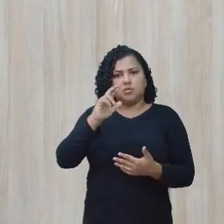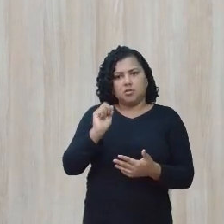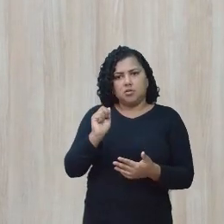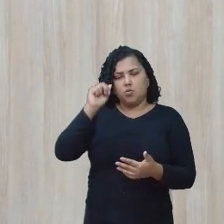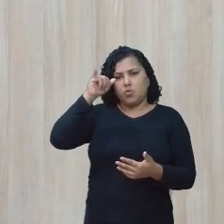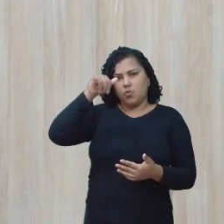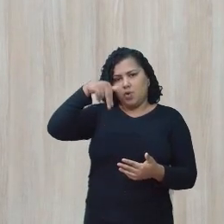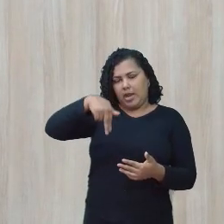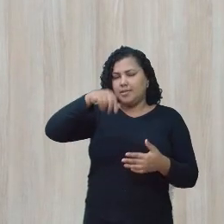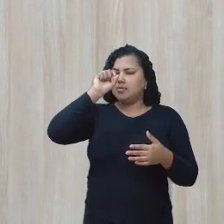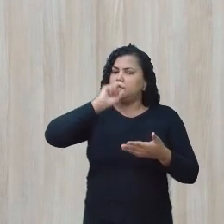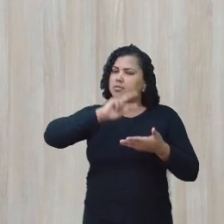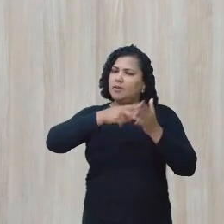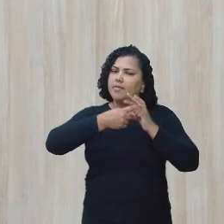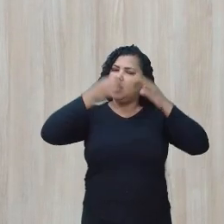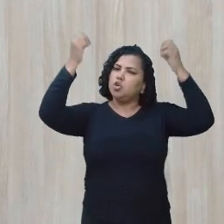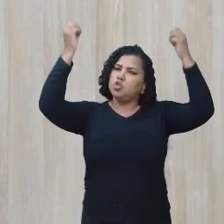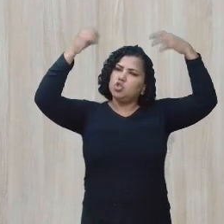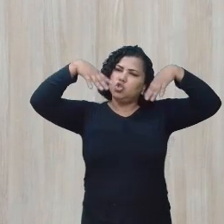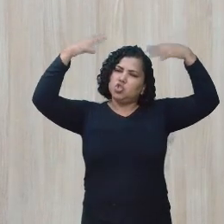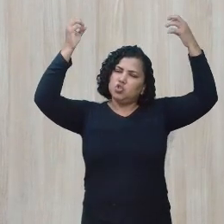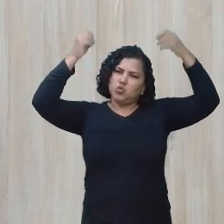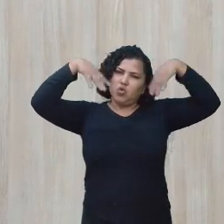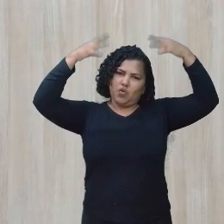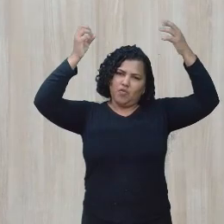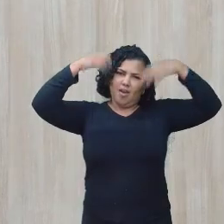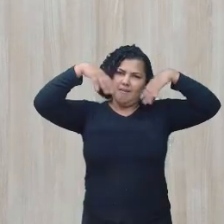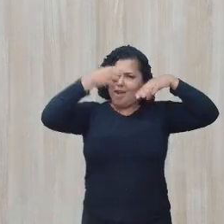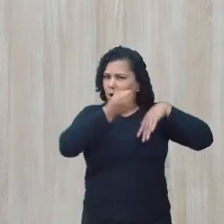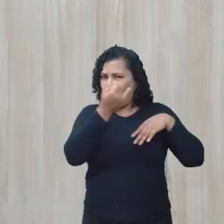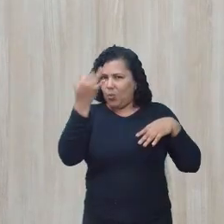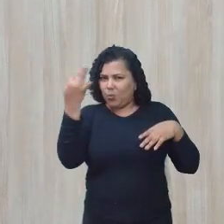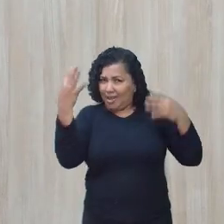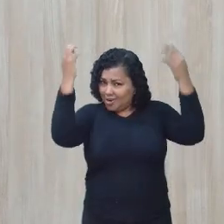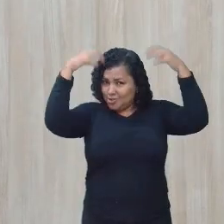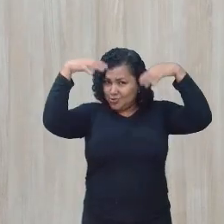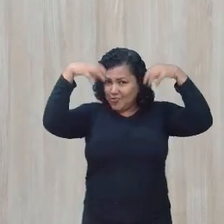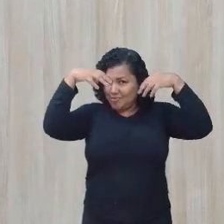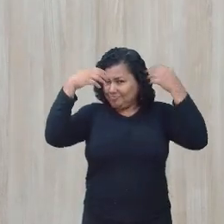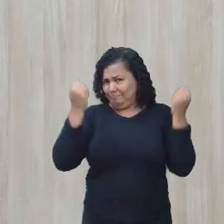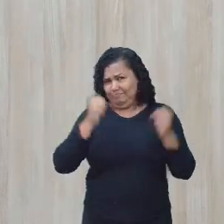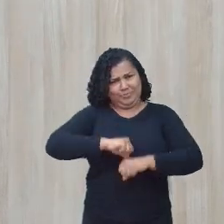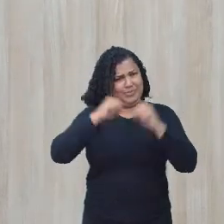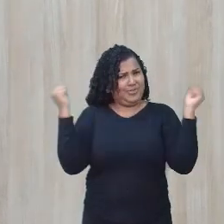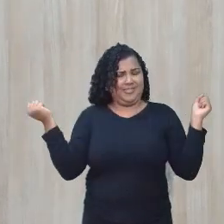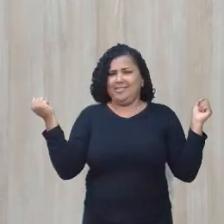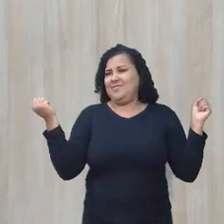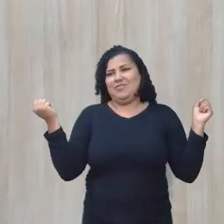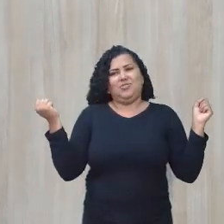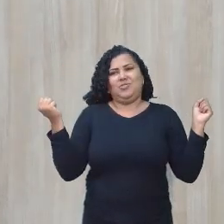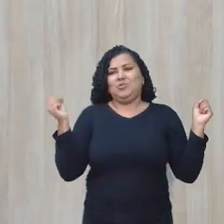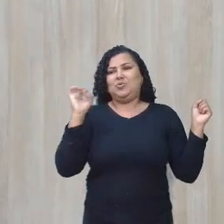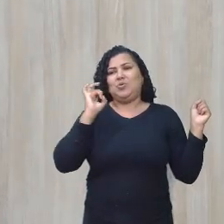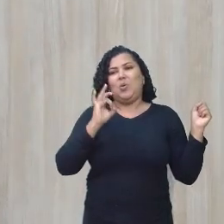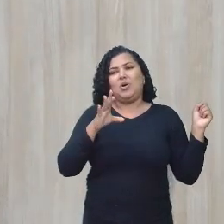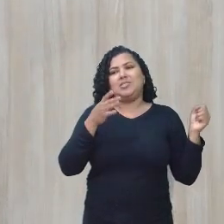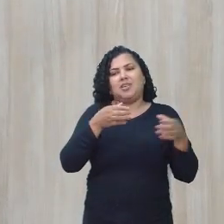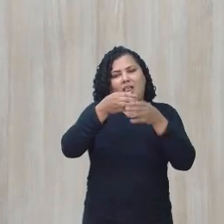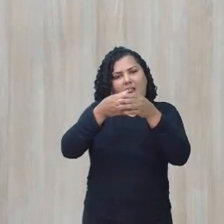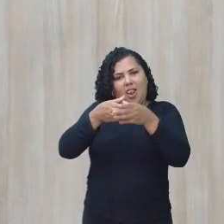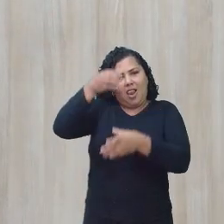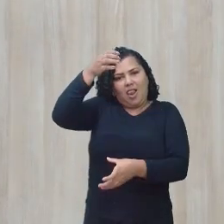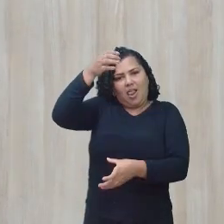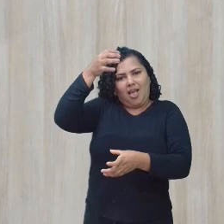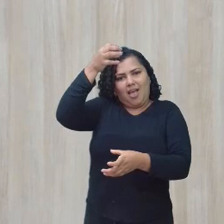inglês, chuva. Então, você não vai quantificar a chuva? Impossível. A não ser que você quantifique com